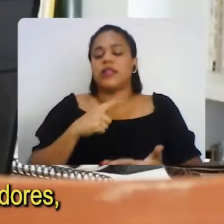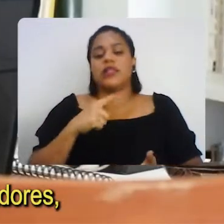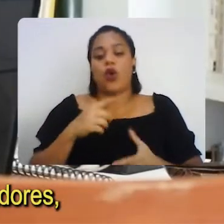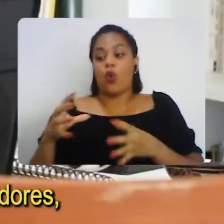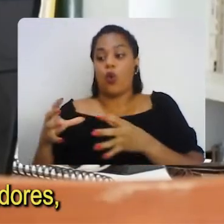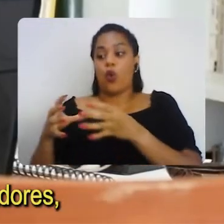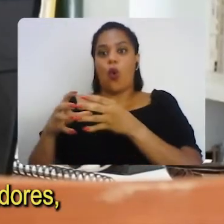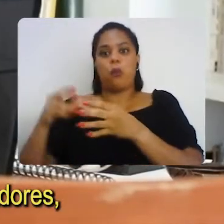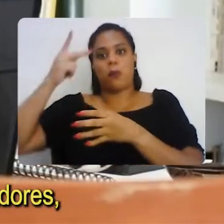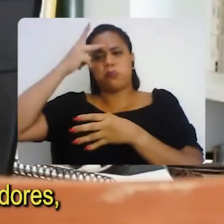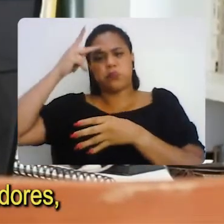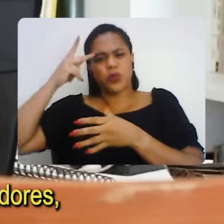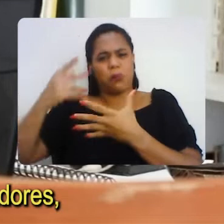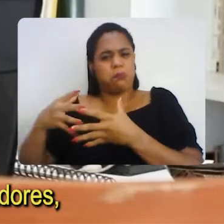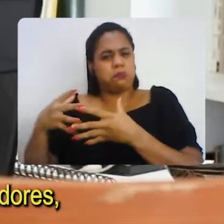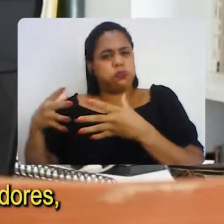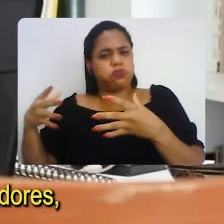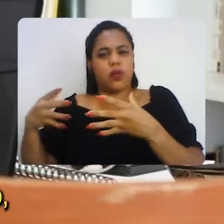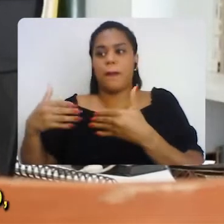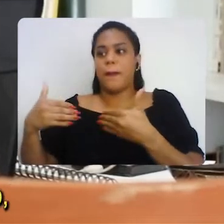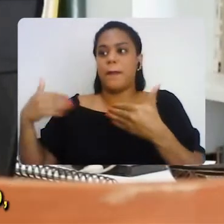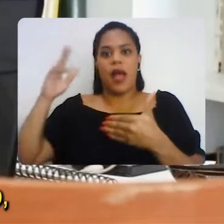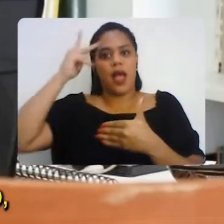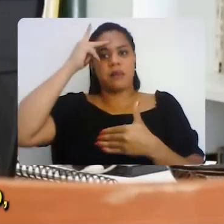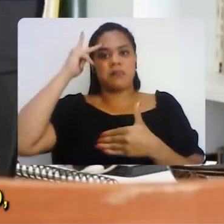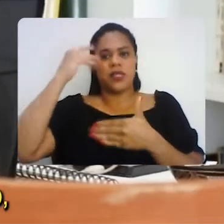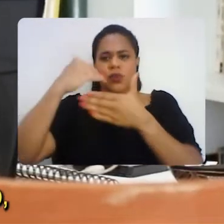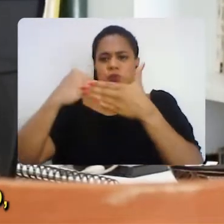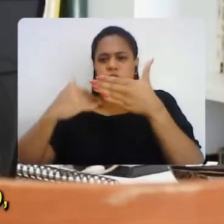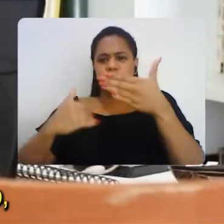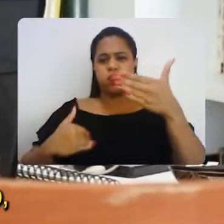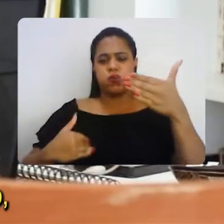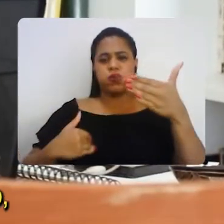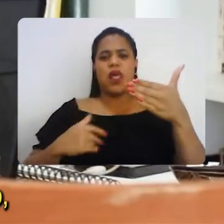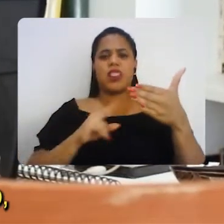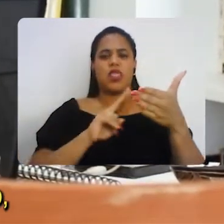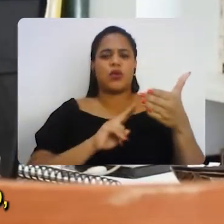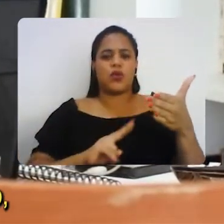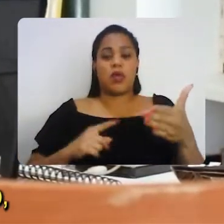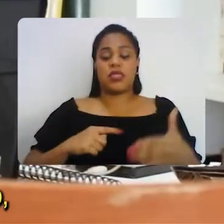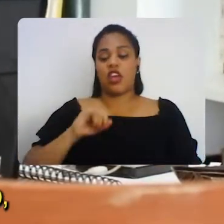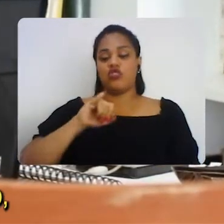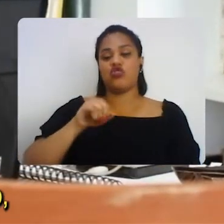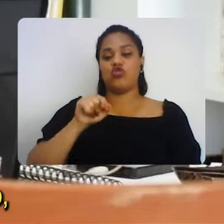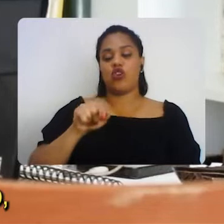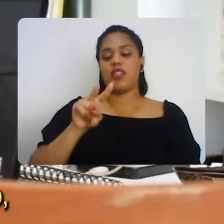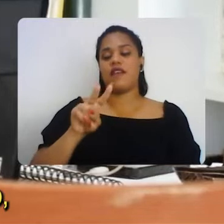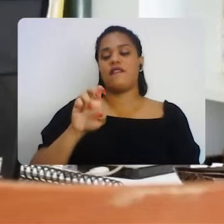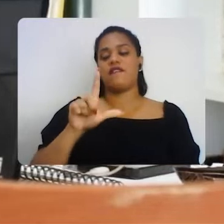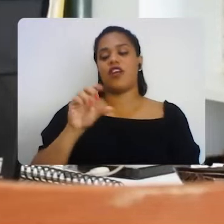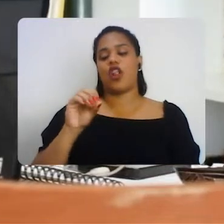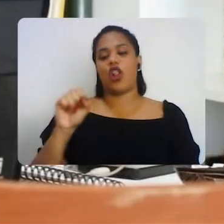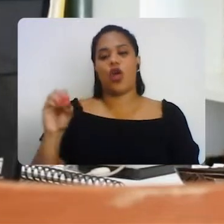e nós tivemos também uma equipe muito grande de colaboradores, né? Nossa ficha técnica é bem extensa, porque contou com J. Veloso,